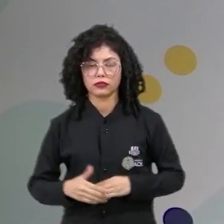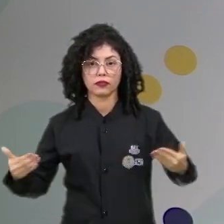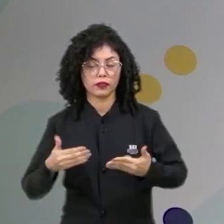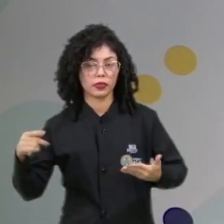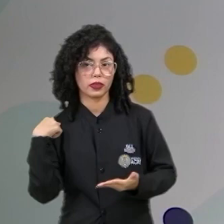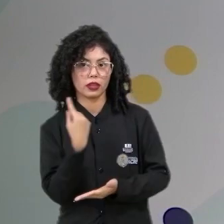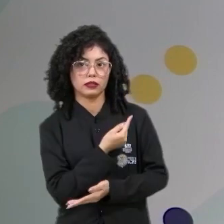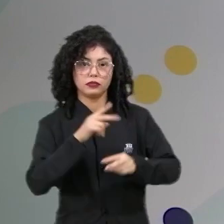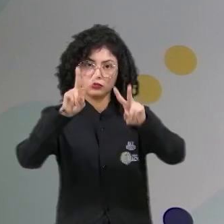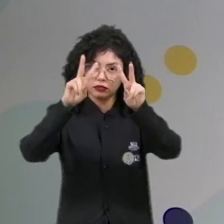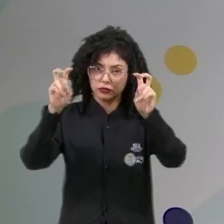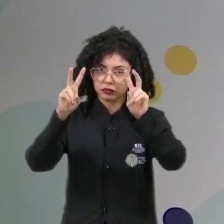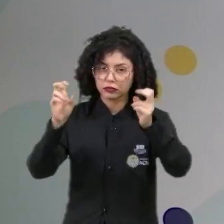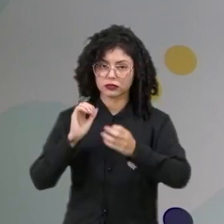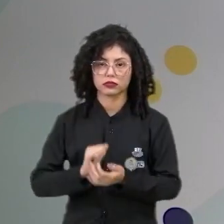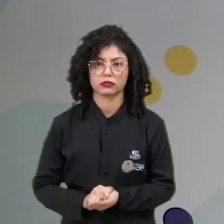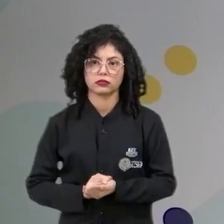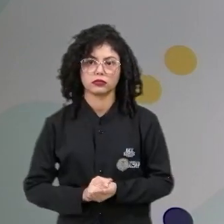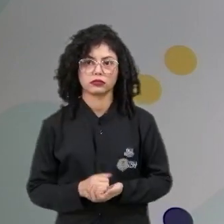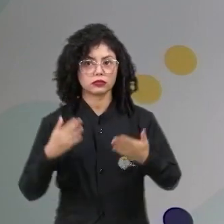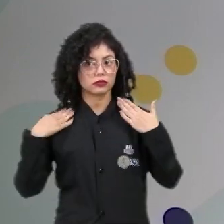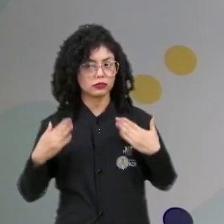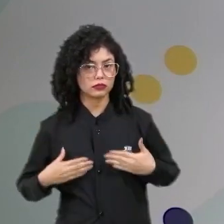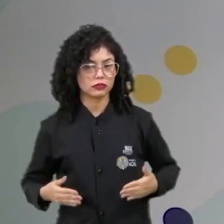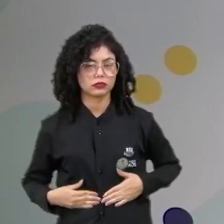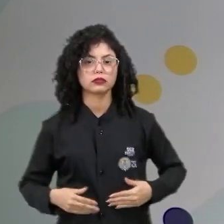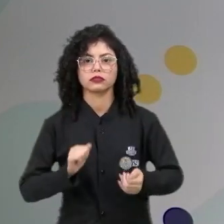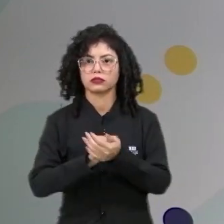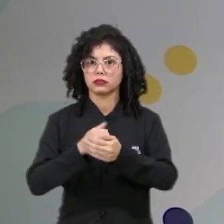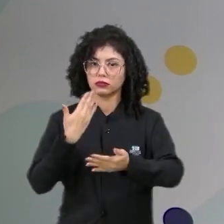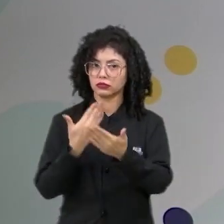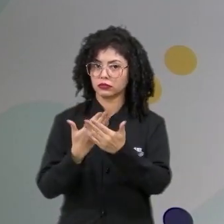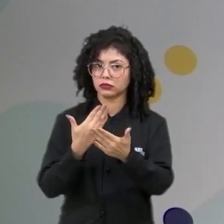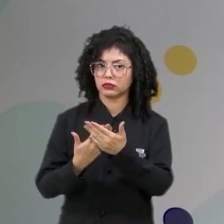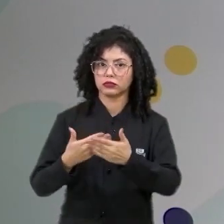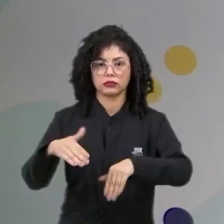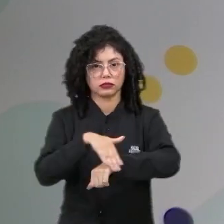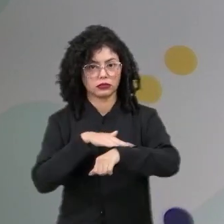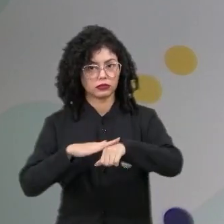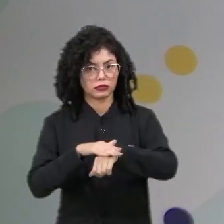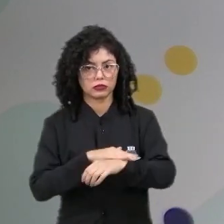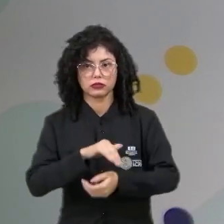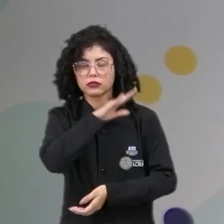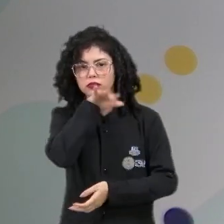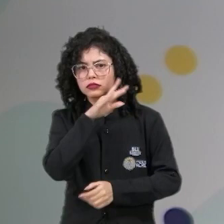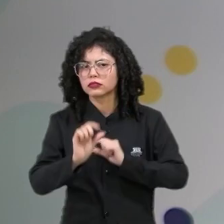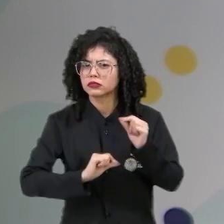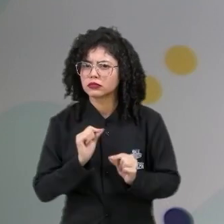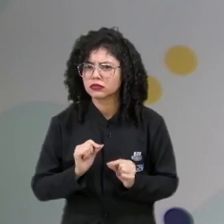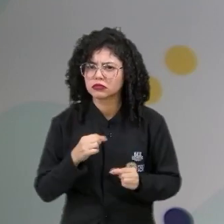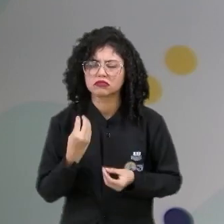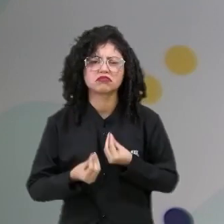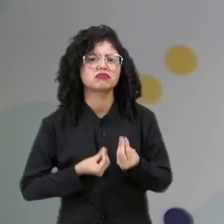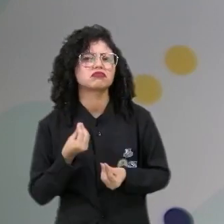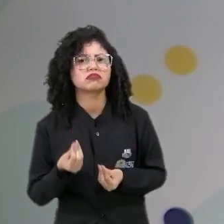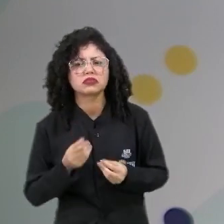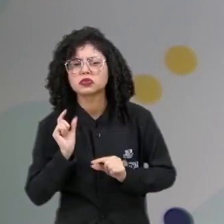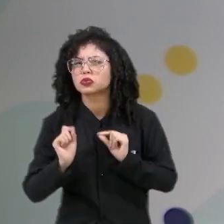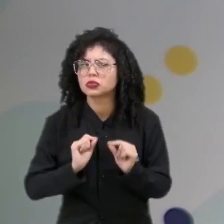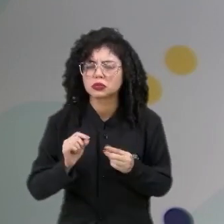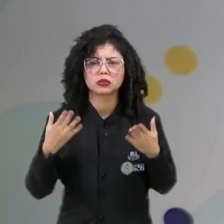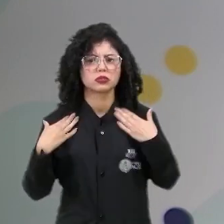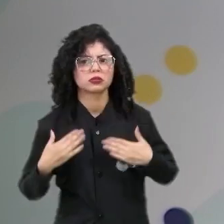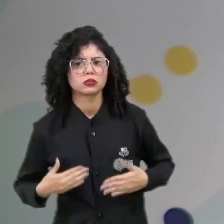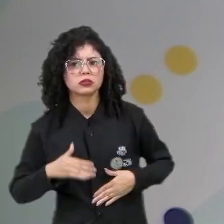Hoje eu vou falar um pouquinho sobre anatomia e fisiologia animal. Como é que é isso, professor? O que é